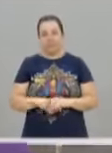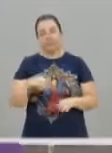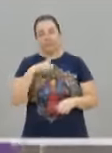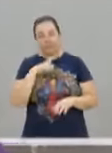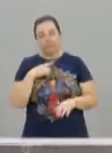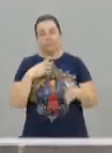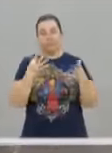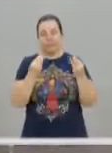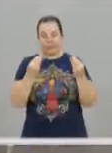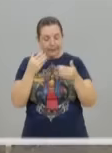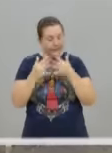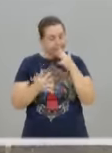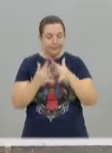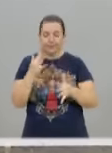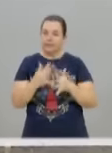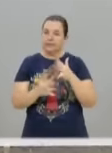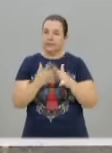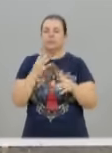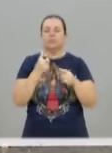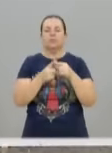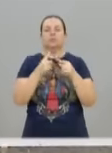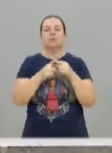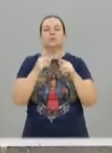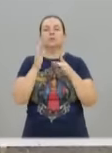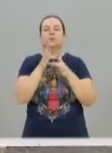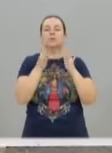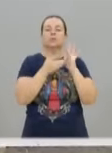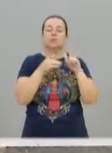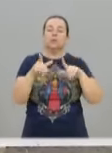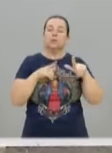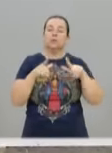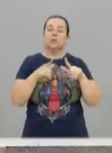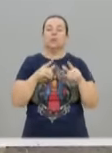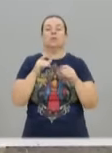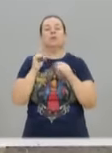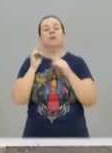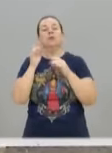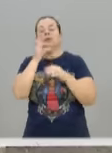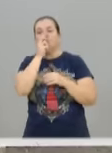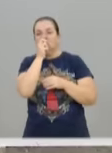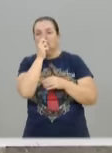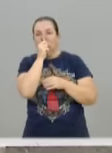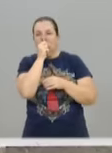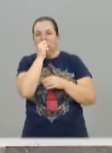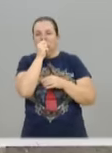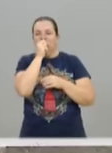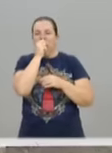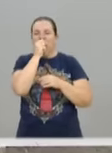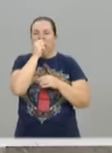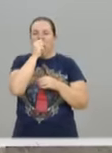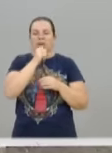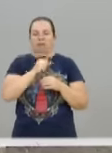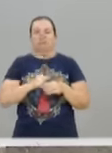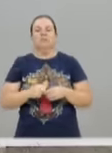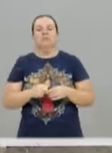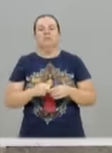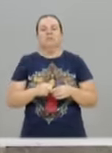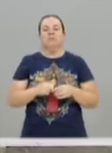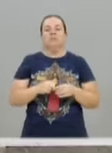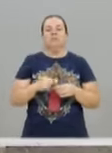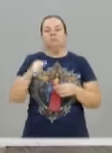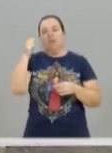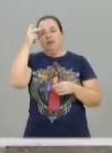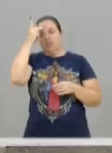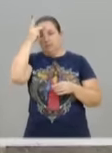escândalo E por que Jesus trabalhava no sábado Alguém poderia dizer não podia Jesus fazer a